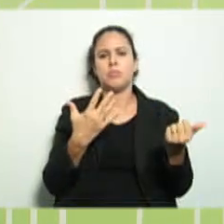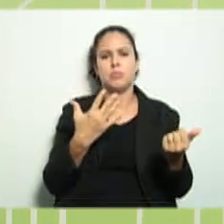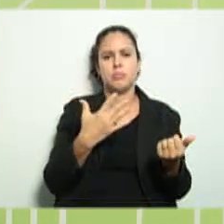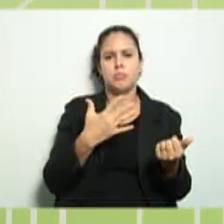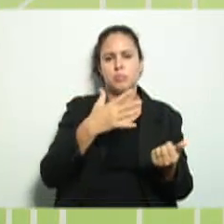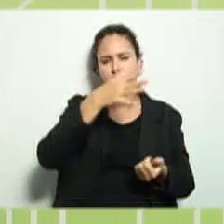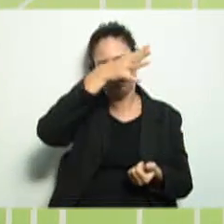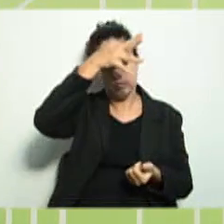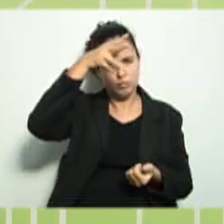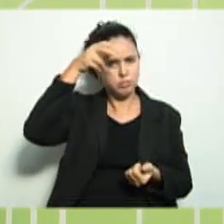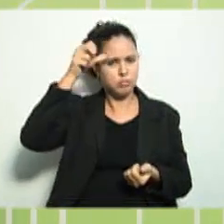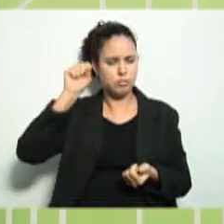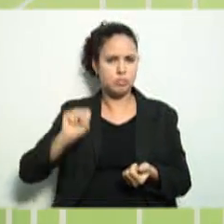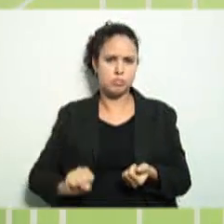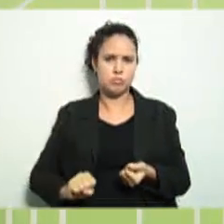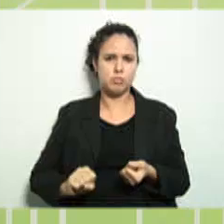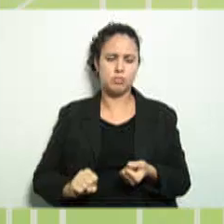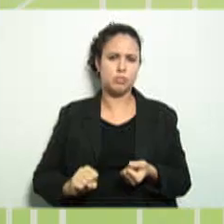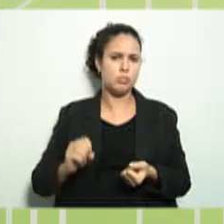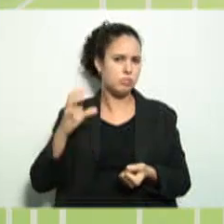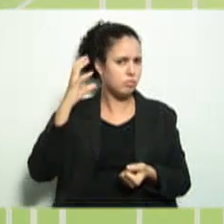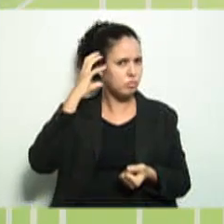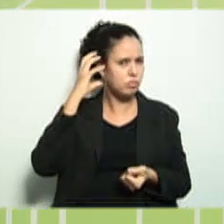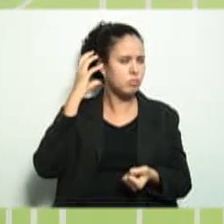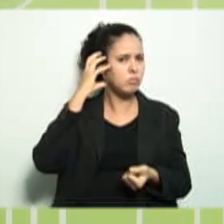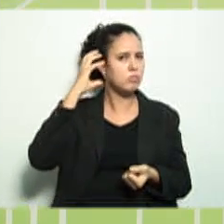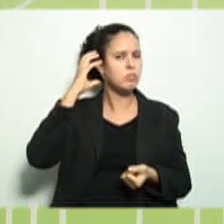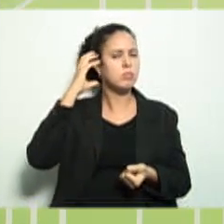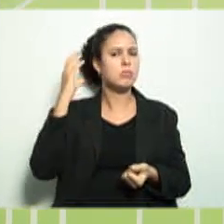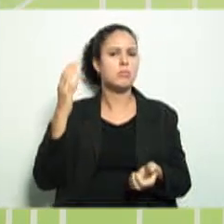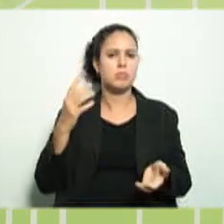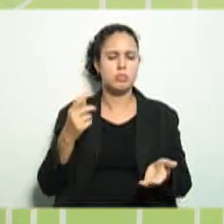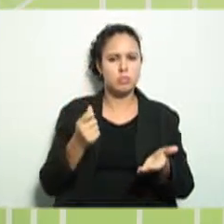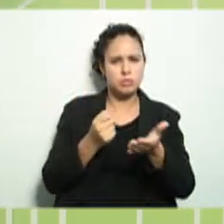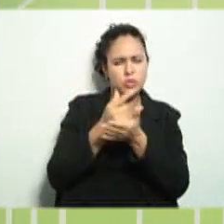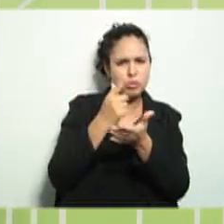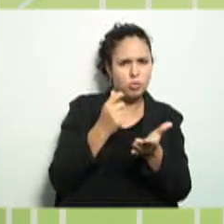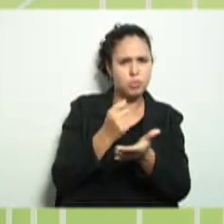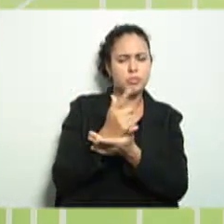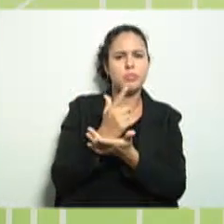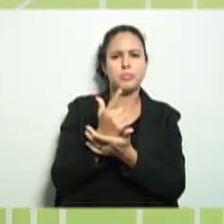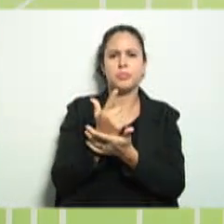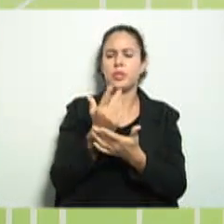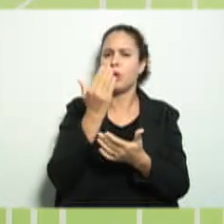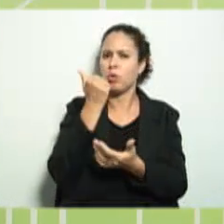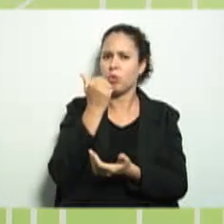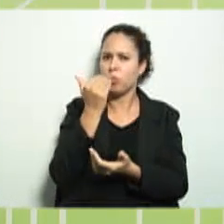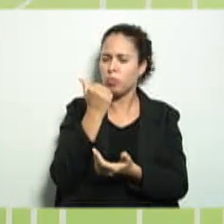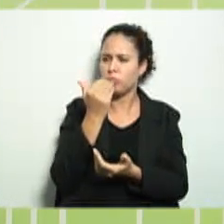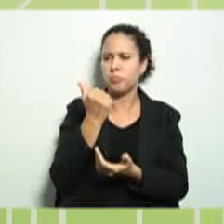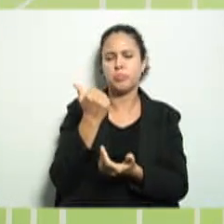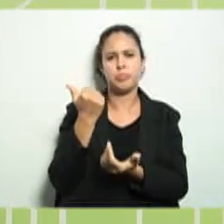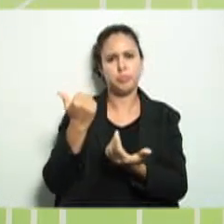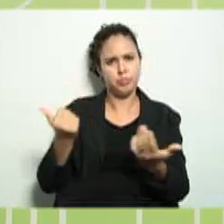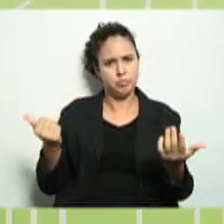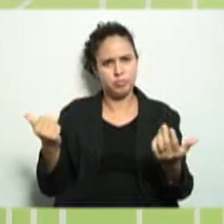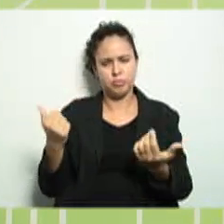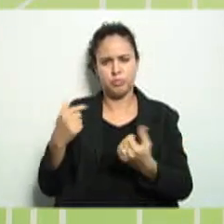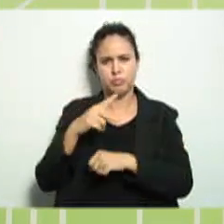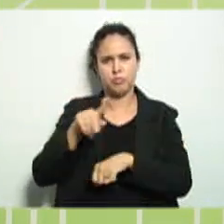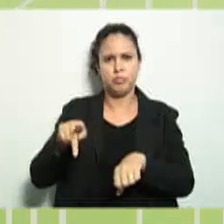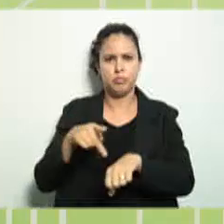alimentos do Brasil e um dos maiores do mundo. Então, voltando à questão número 2, qual a importância